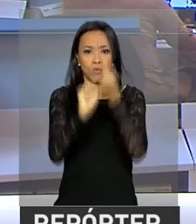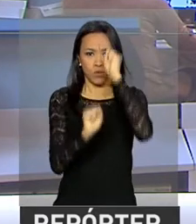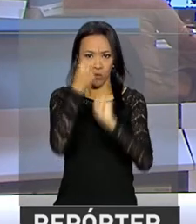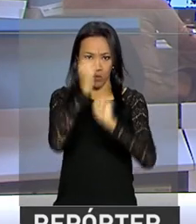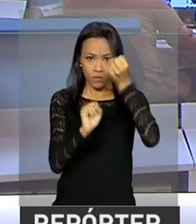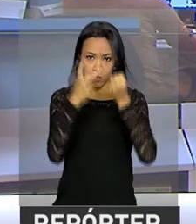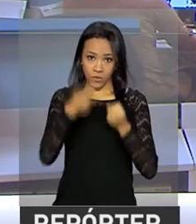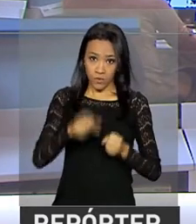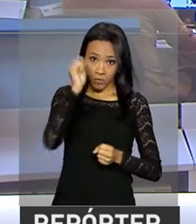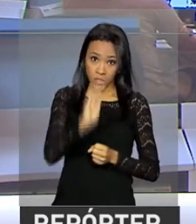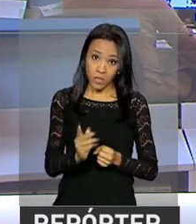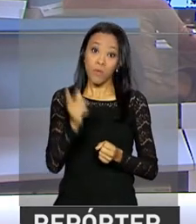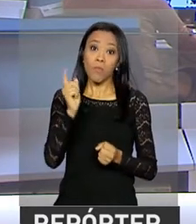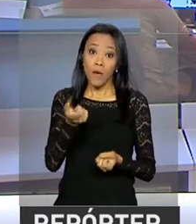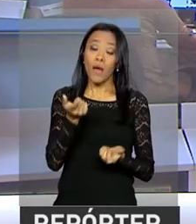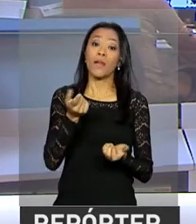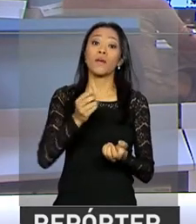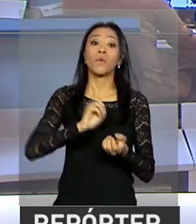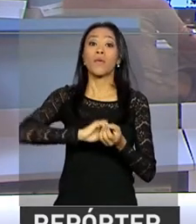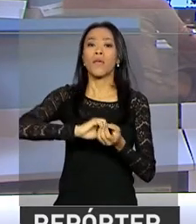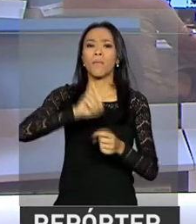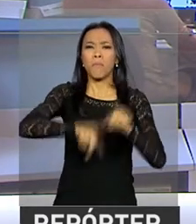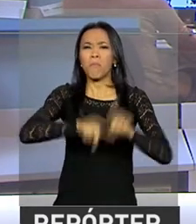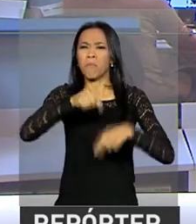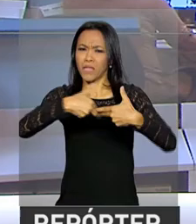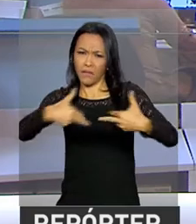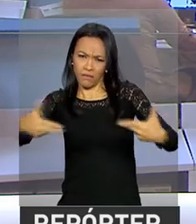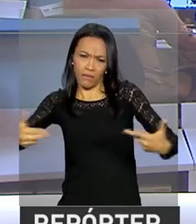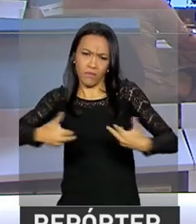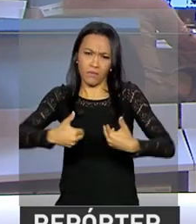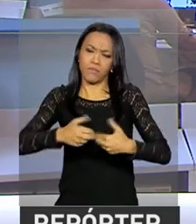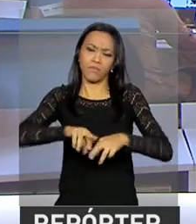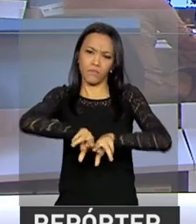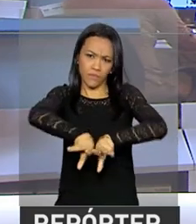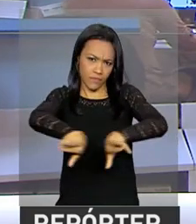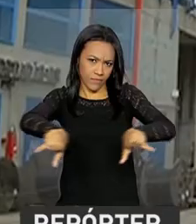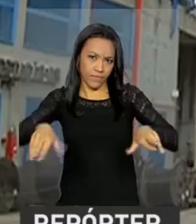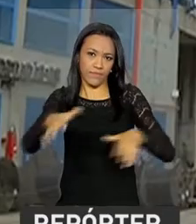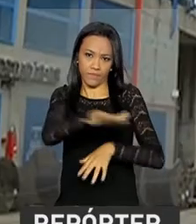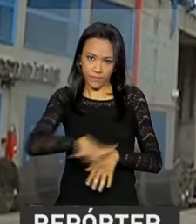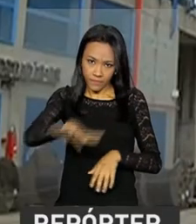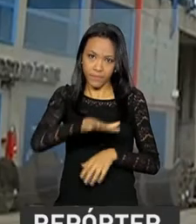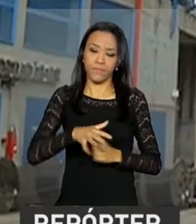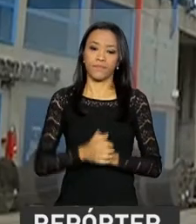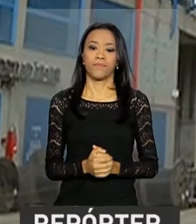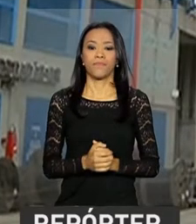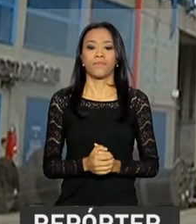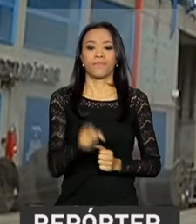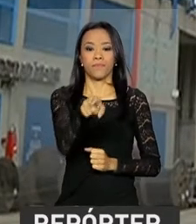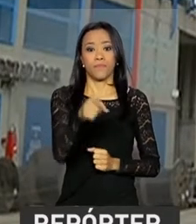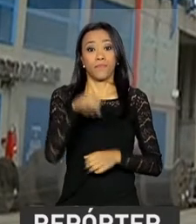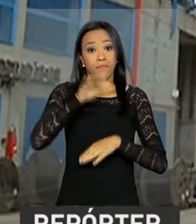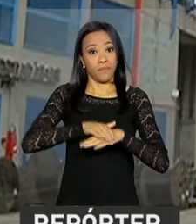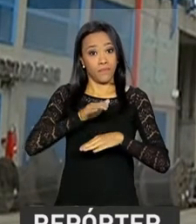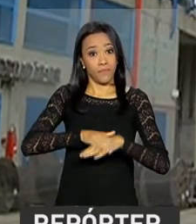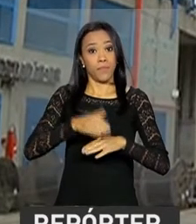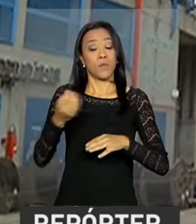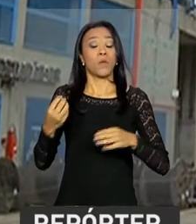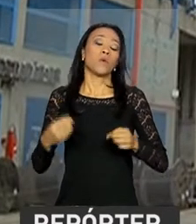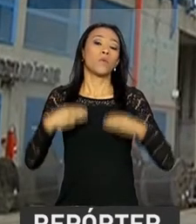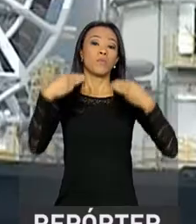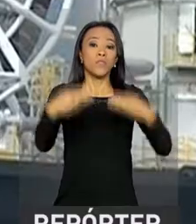brasileiras no fornecimento de equipamentos e serviços segundo o ministério de minas e